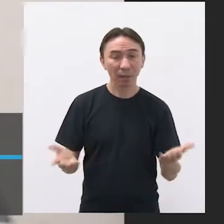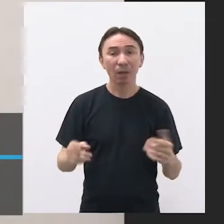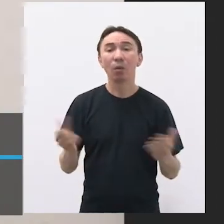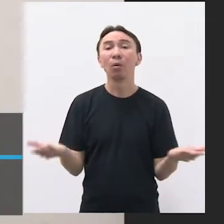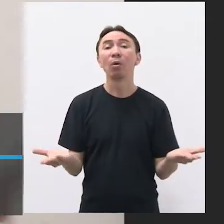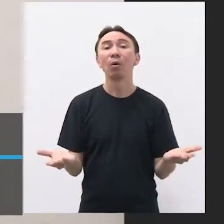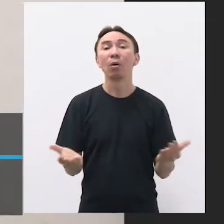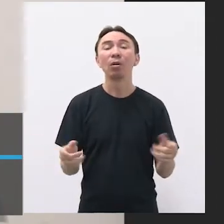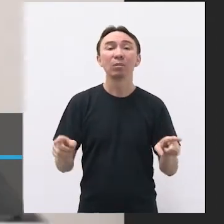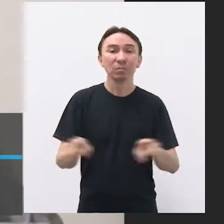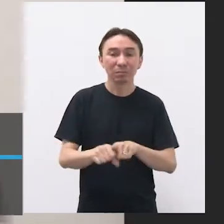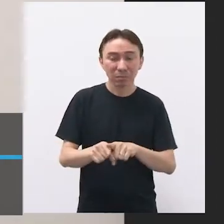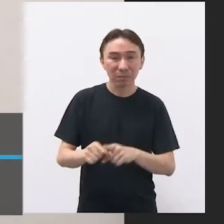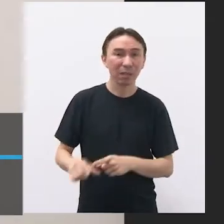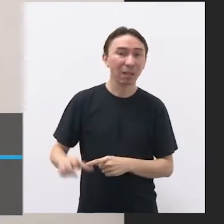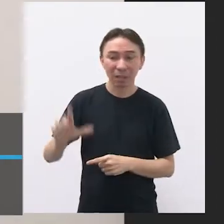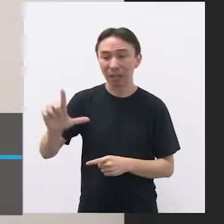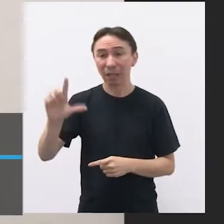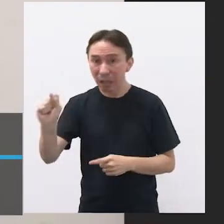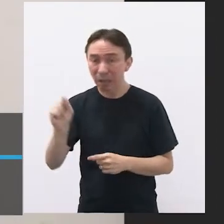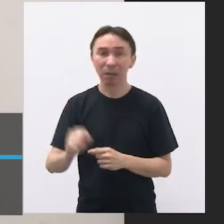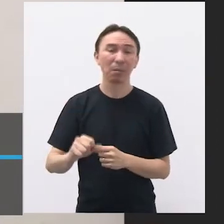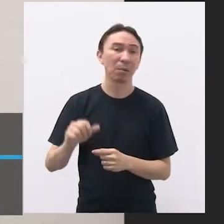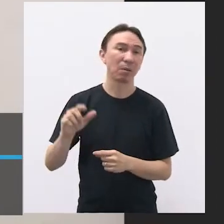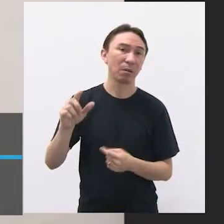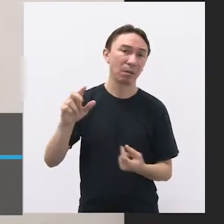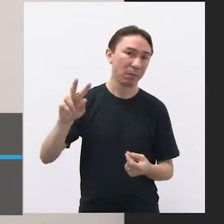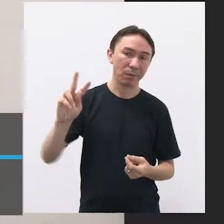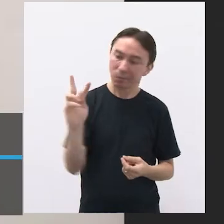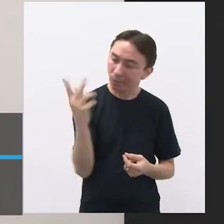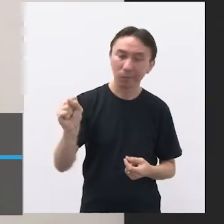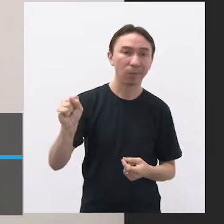de Justiça. Então, isso é um crime. E é